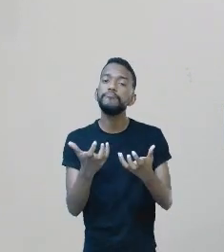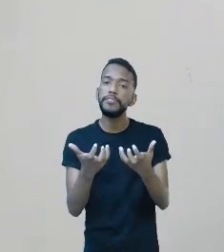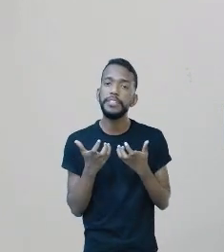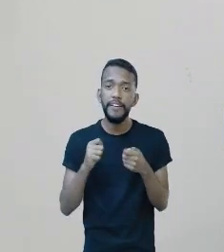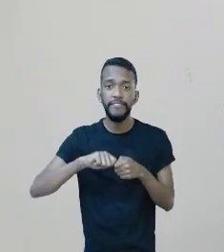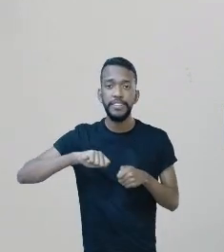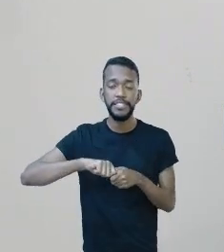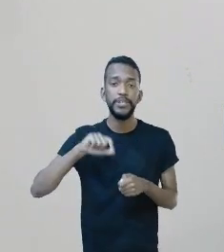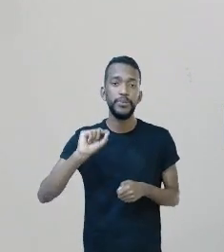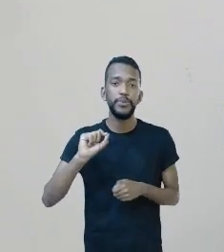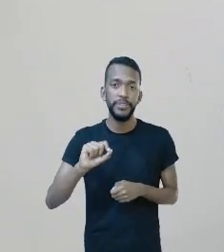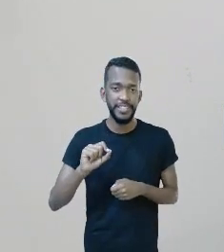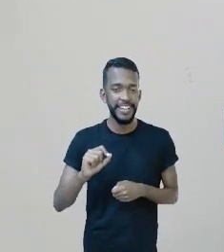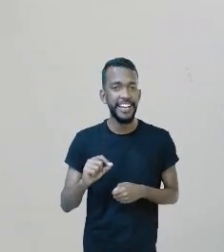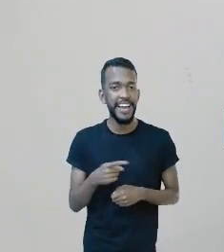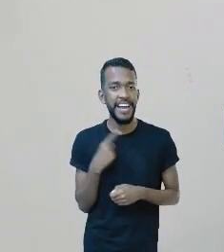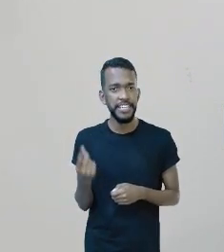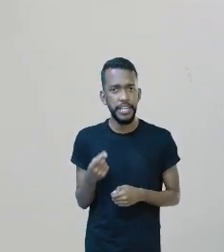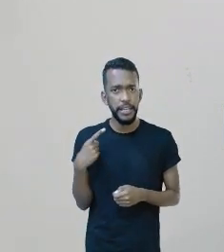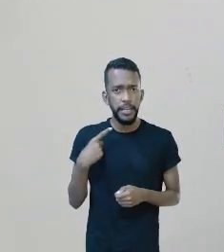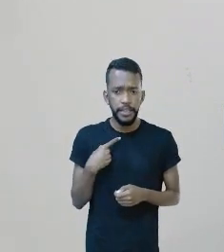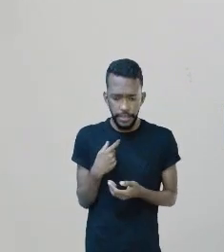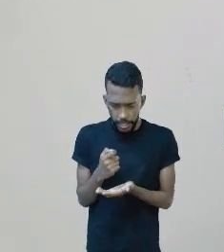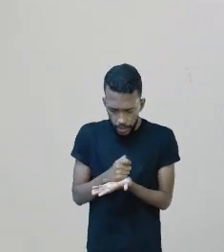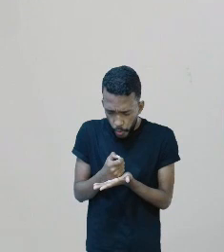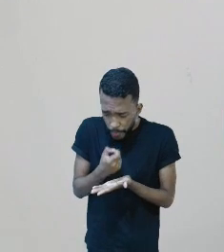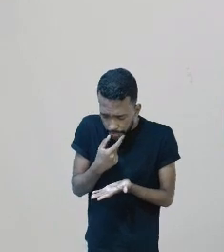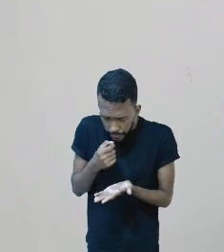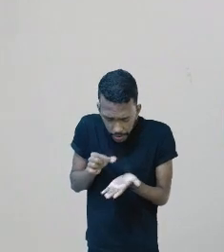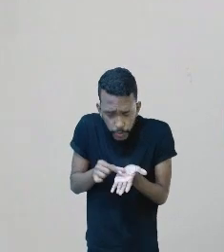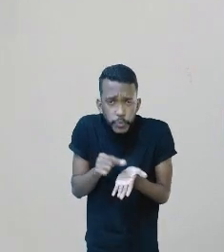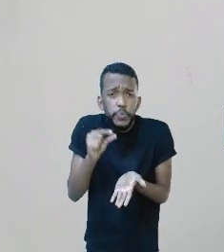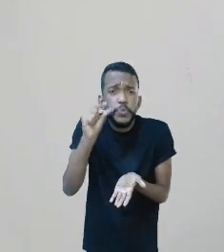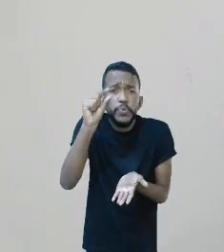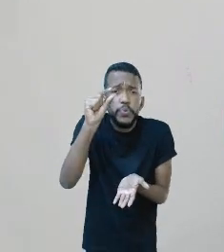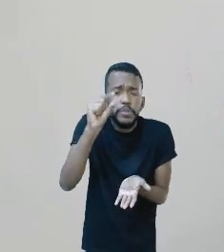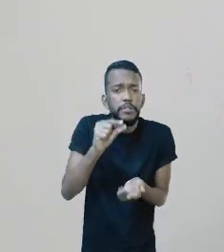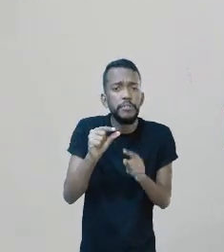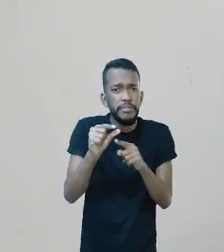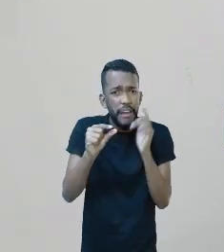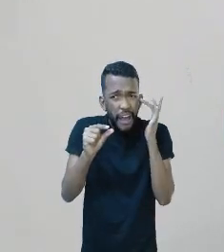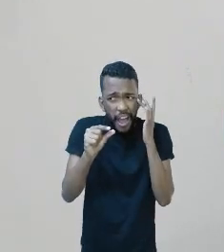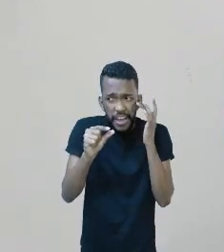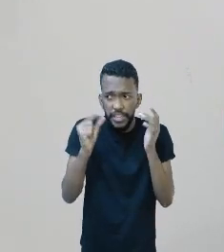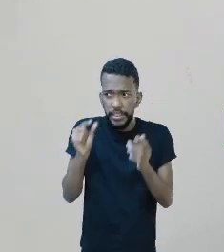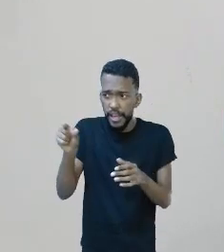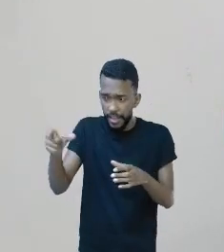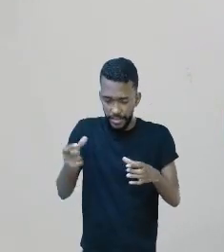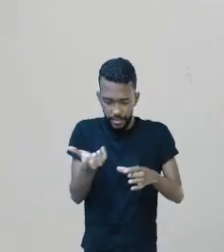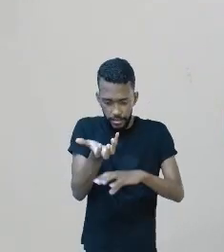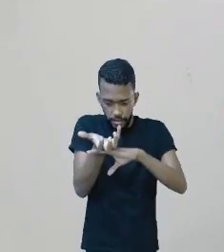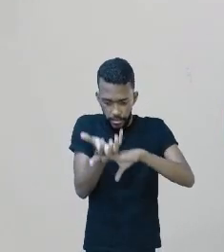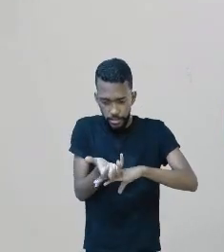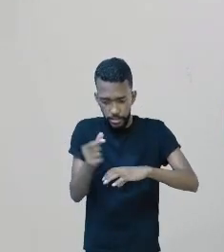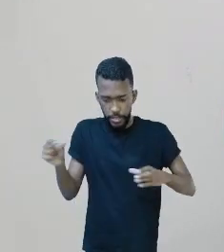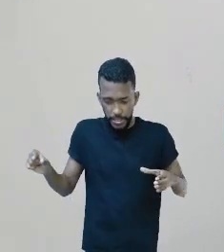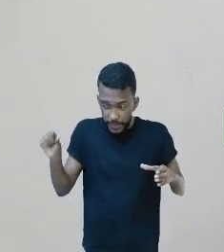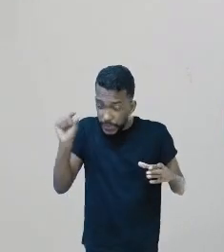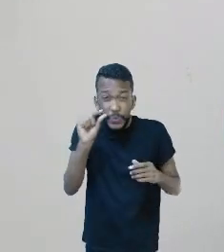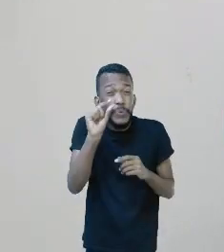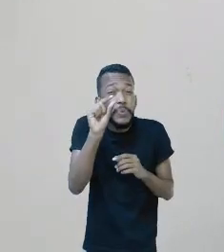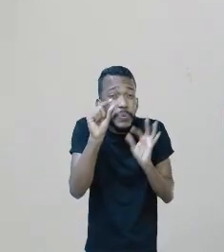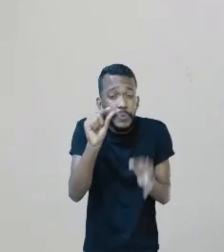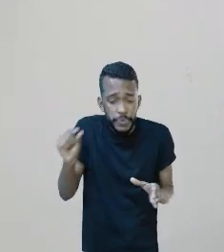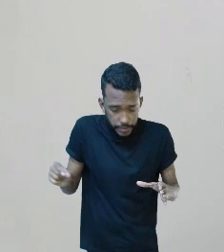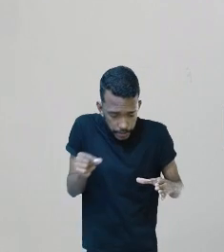medição daquele comprimido que a gente toma quando está com dor de cabeça? Você acha que eu conseguiria medir numa balança